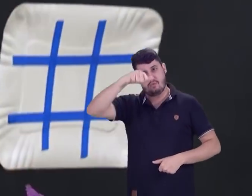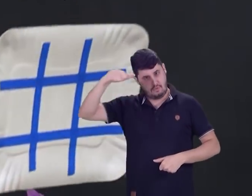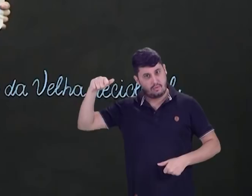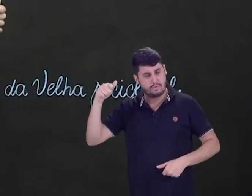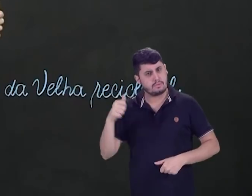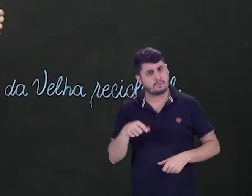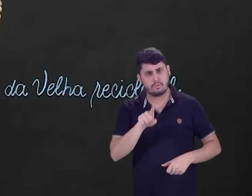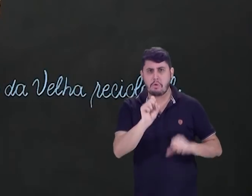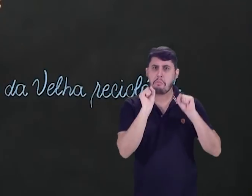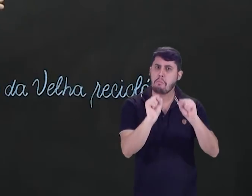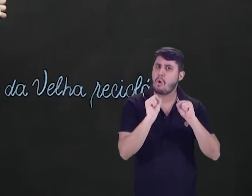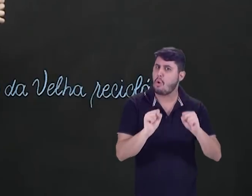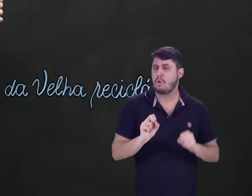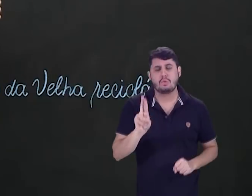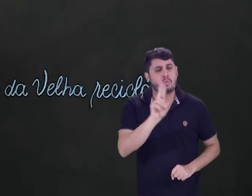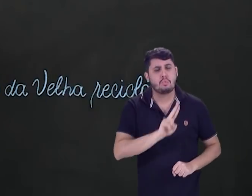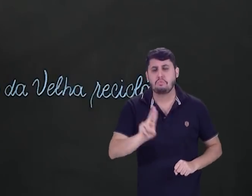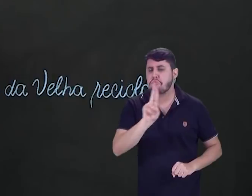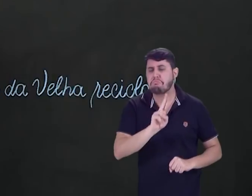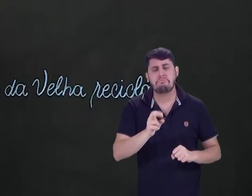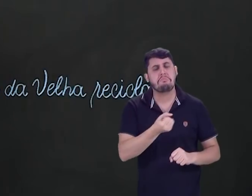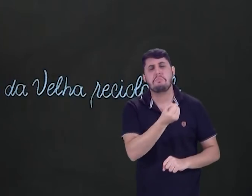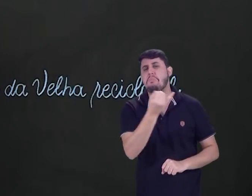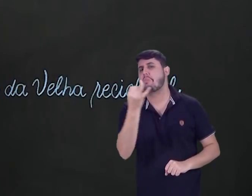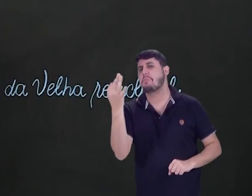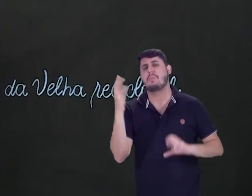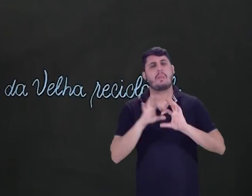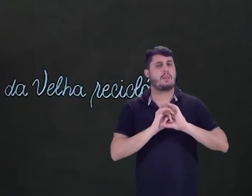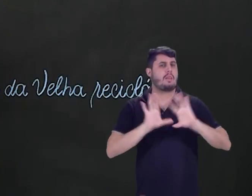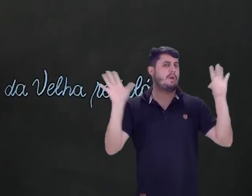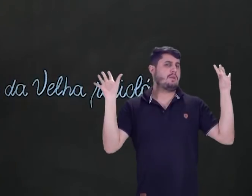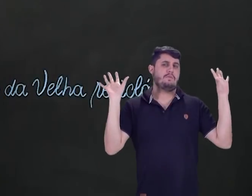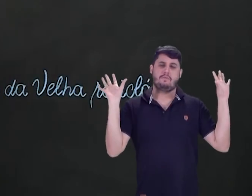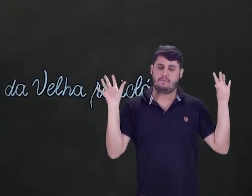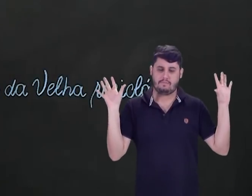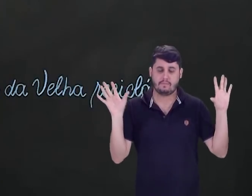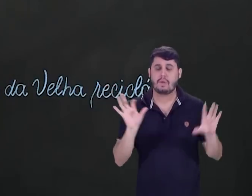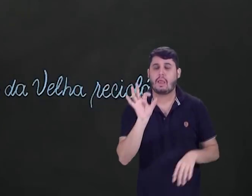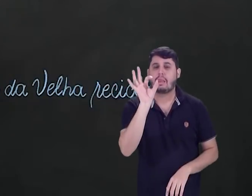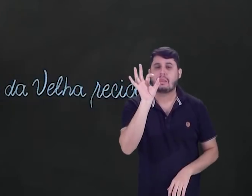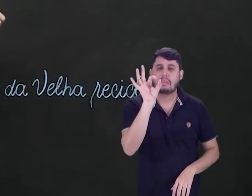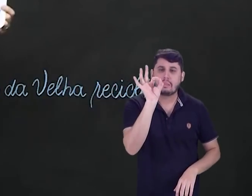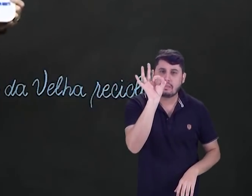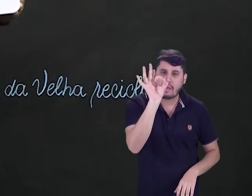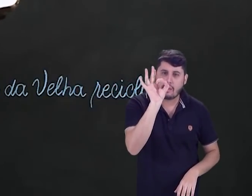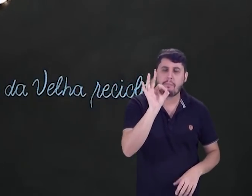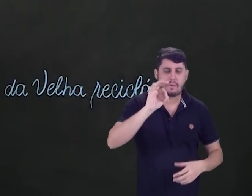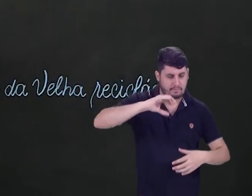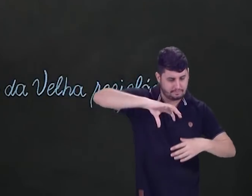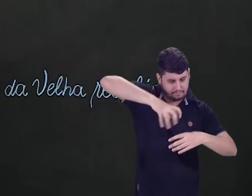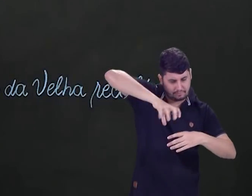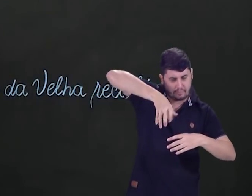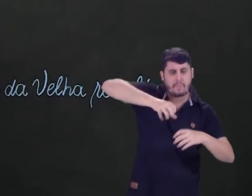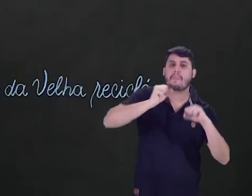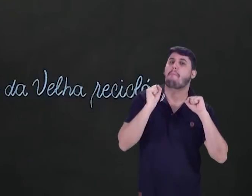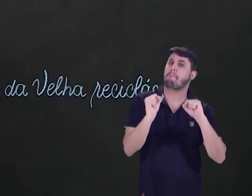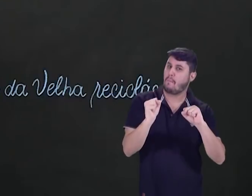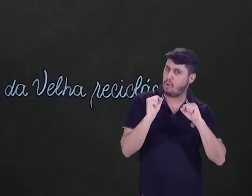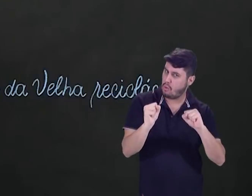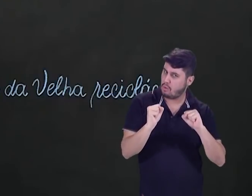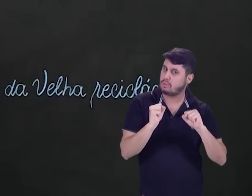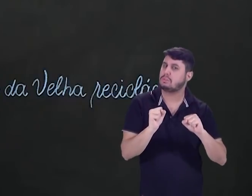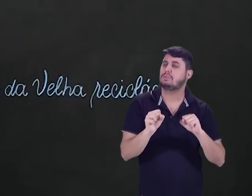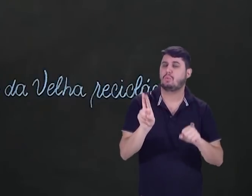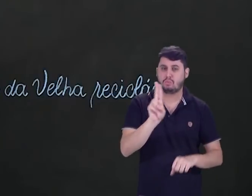quiser, utilizando apenas tampinhas. Essas tampinhas você vai fazer da seguinte forma: colocou